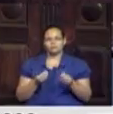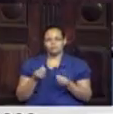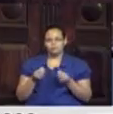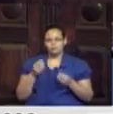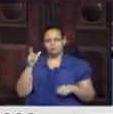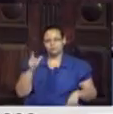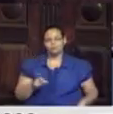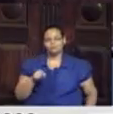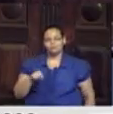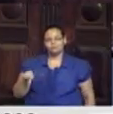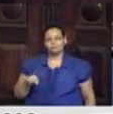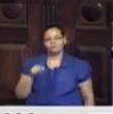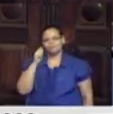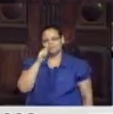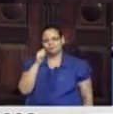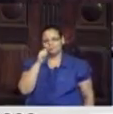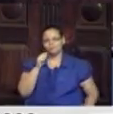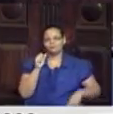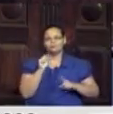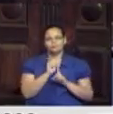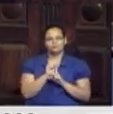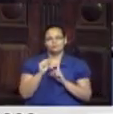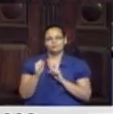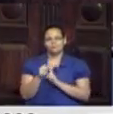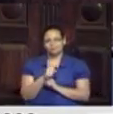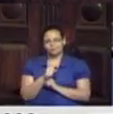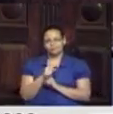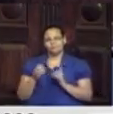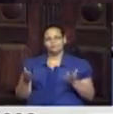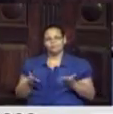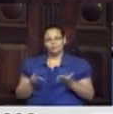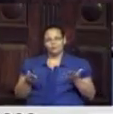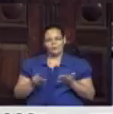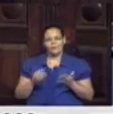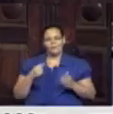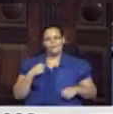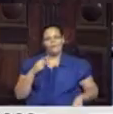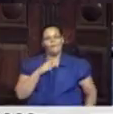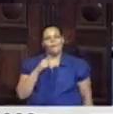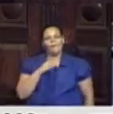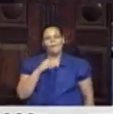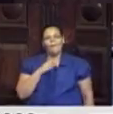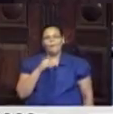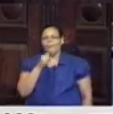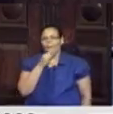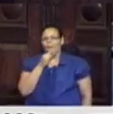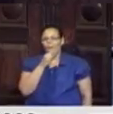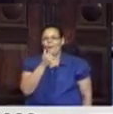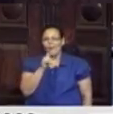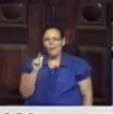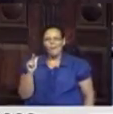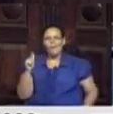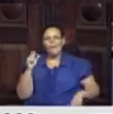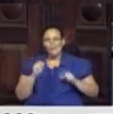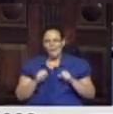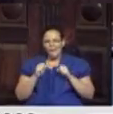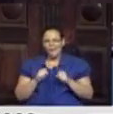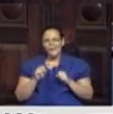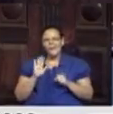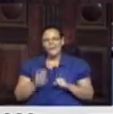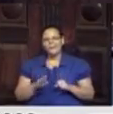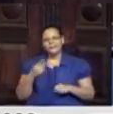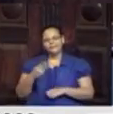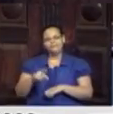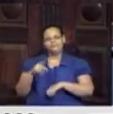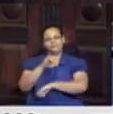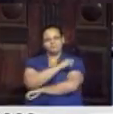das mulheres na sociedade contemporânea. Eu trago aqui, por exemplo, poderia usar outros dados, mas eu trago dados do